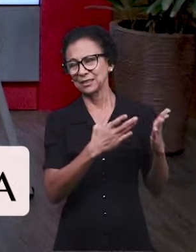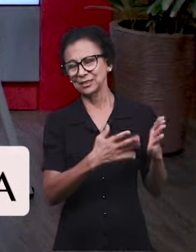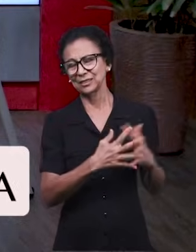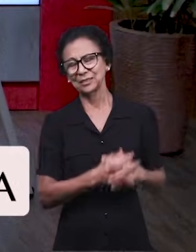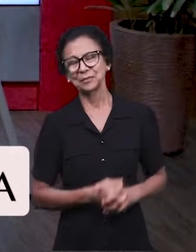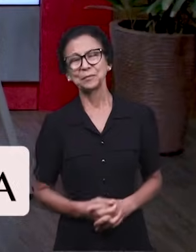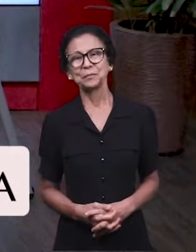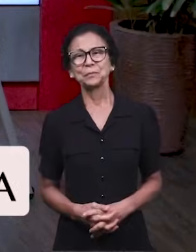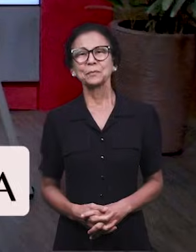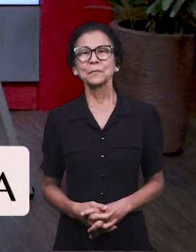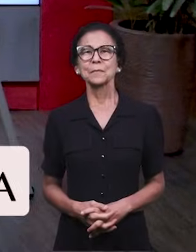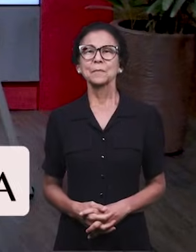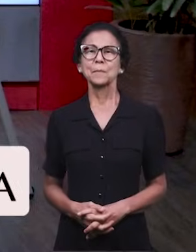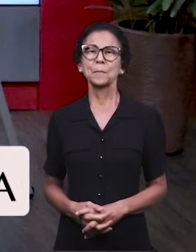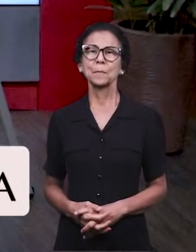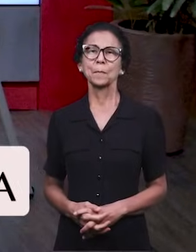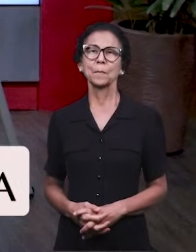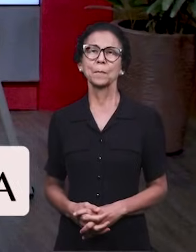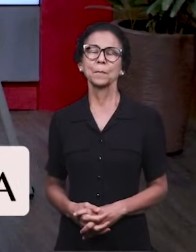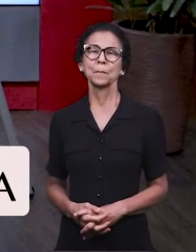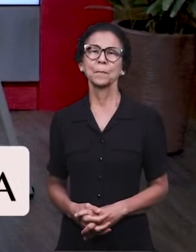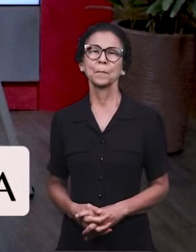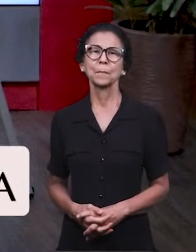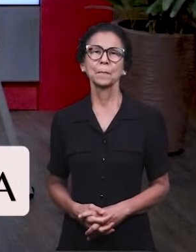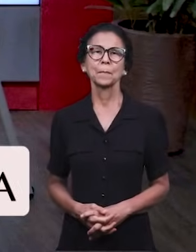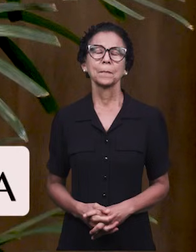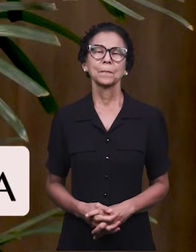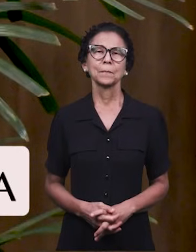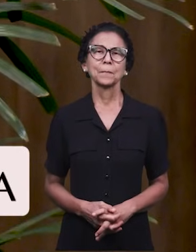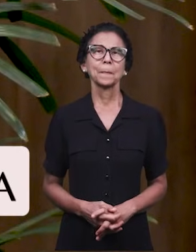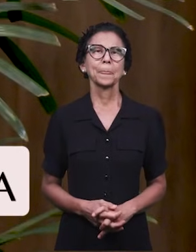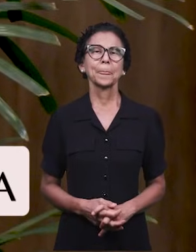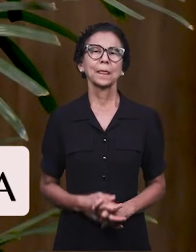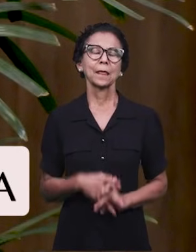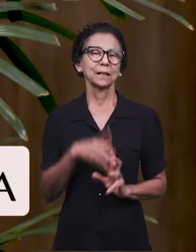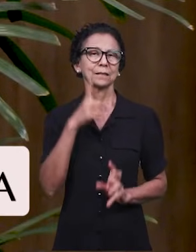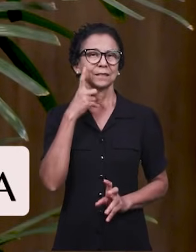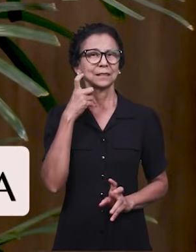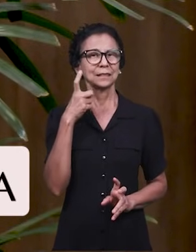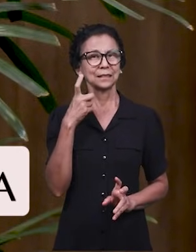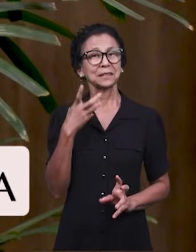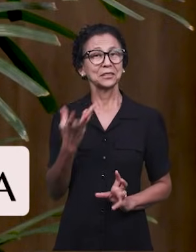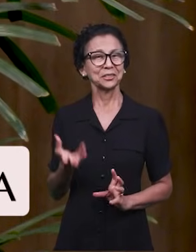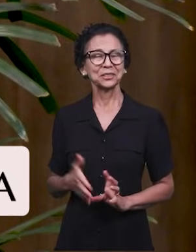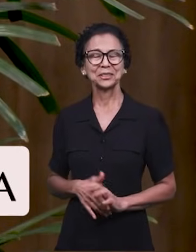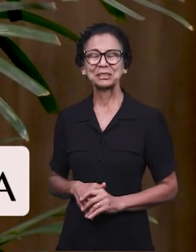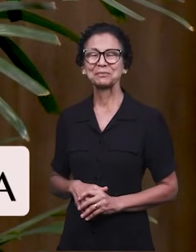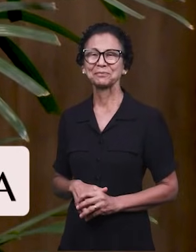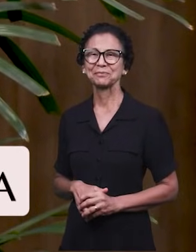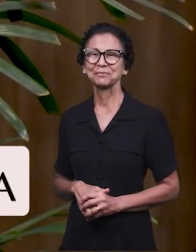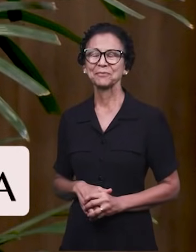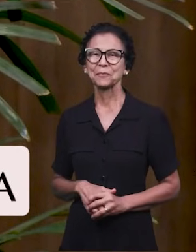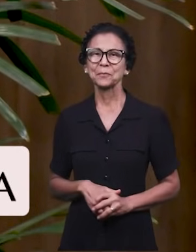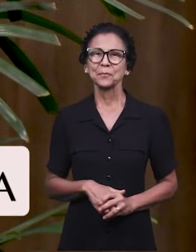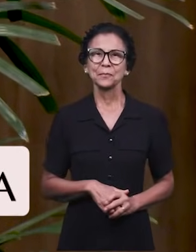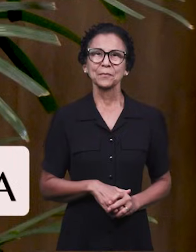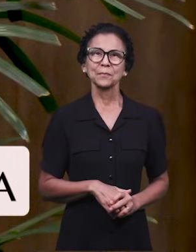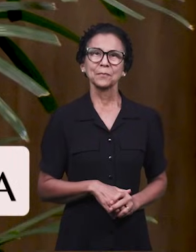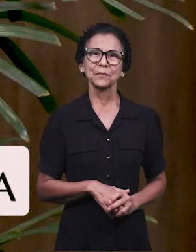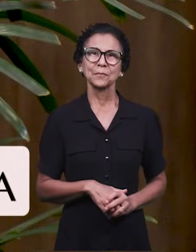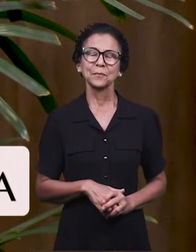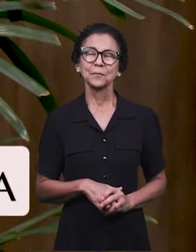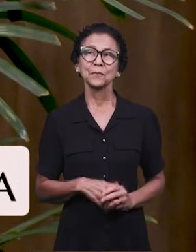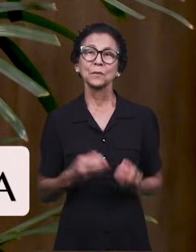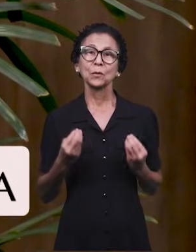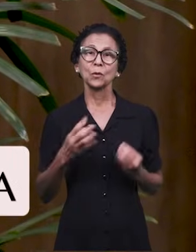Uma bênção atrás da outra, né? Então, ver como que interessante, né, a todos que nos assistem, como que Deus